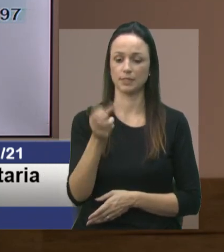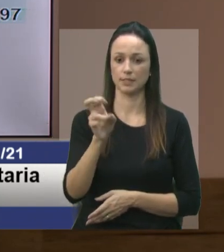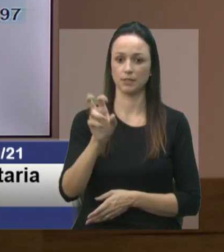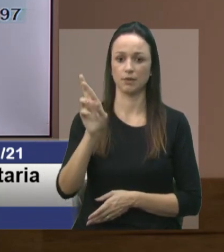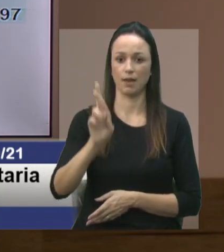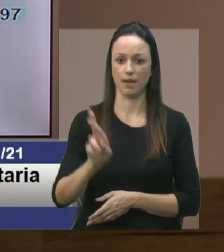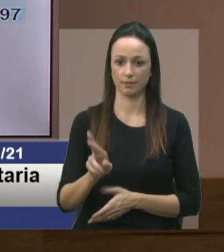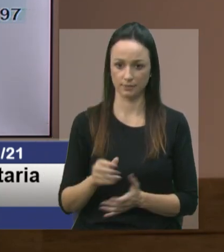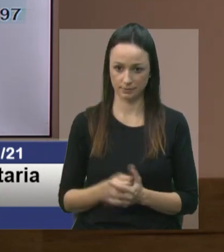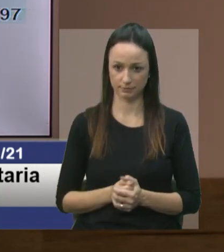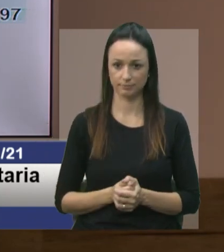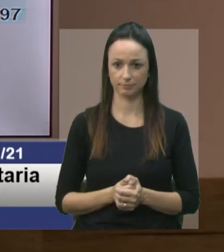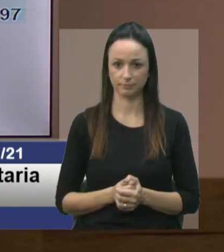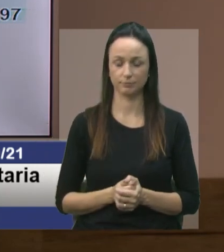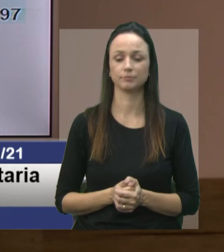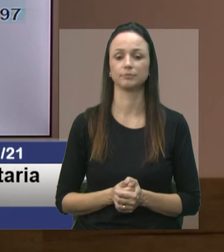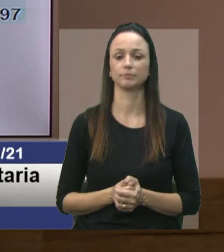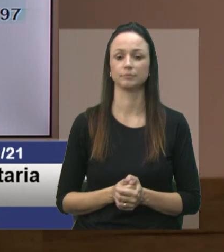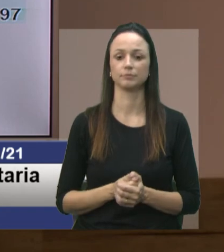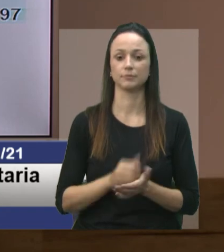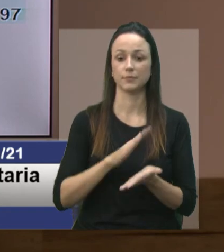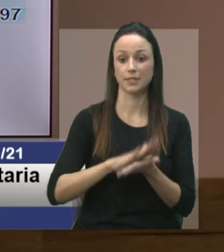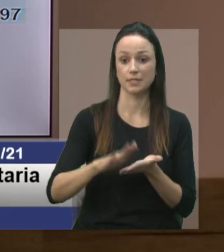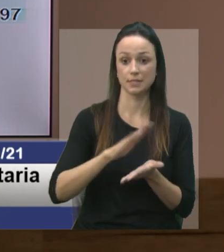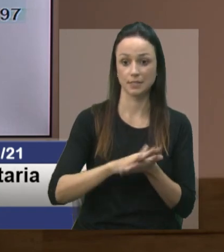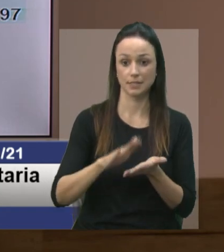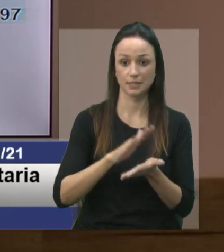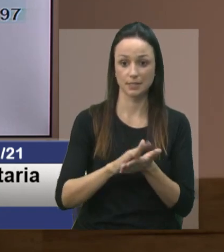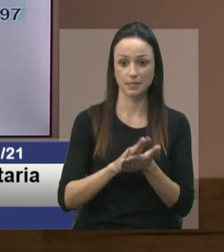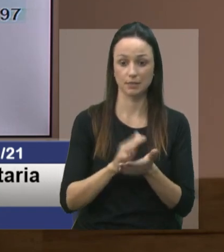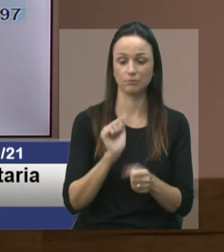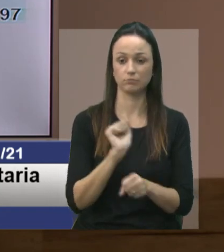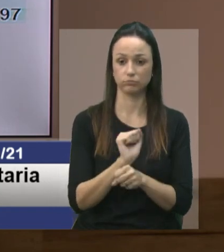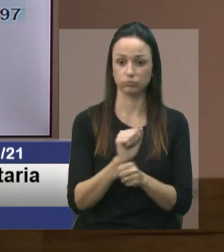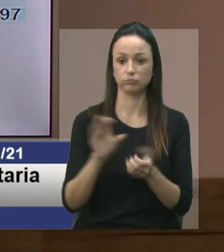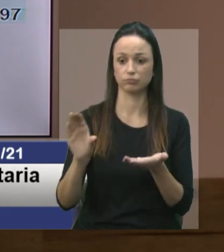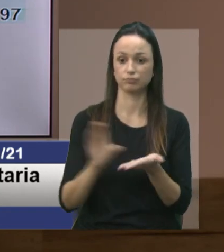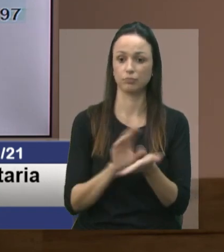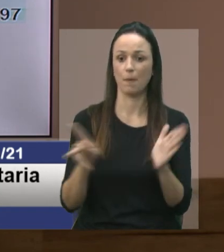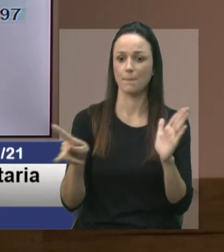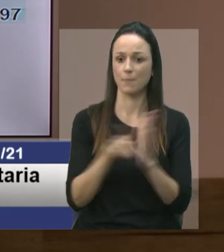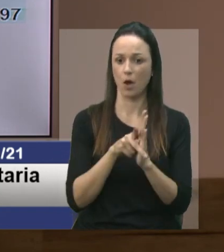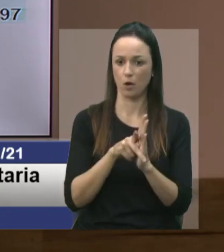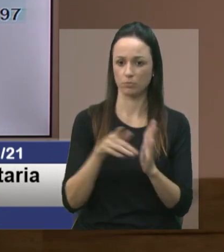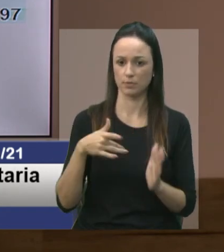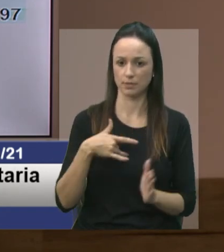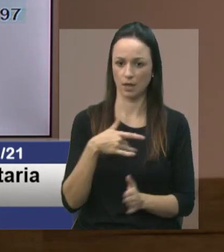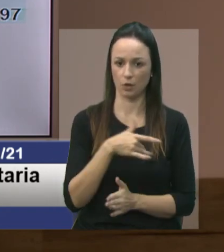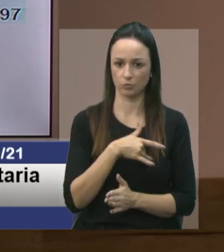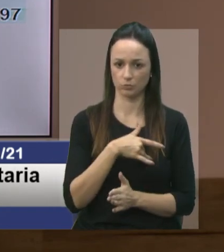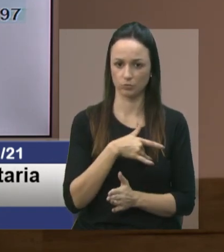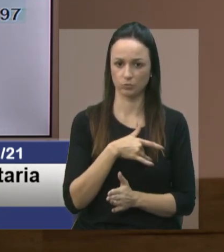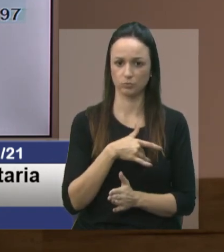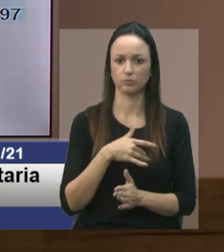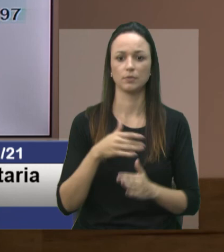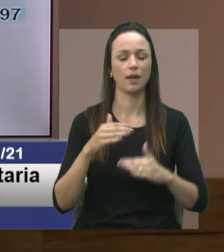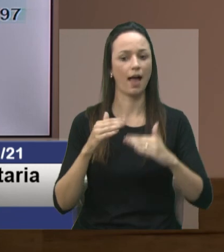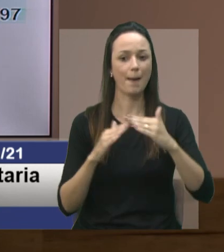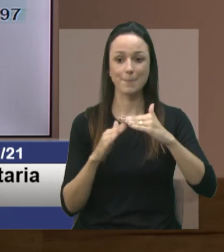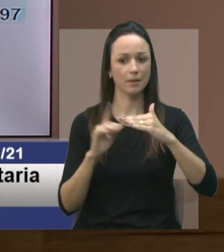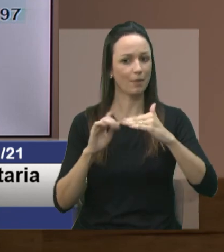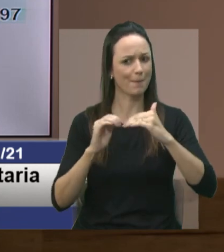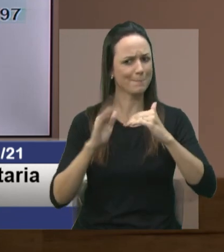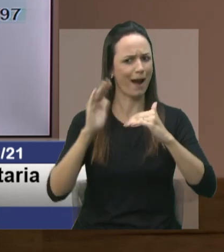R$ 96.031.565 de despesa estimada com recursos próprios na saúde, muito além do mínimo constitucional